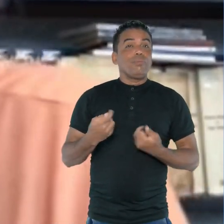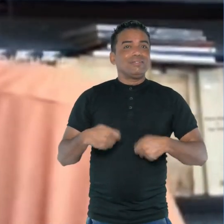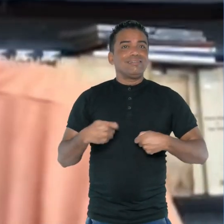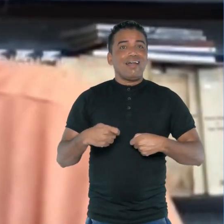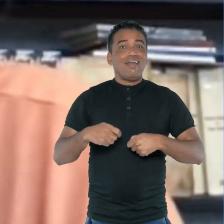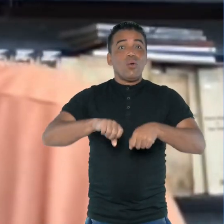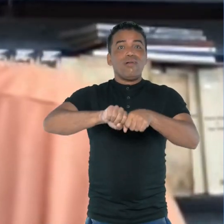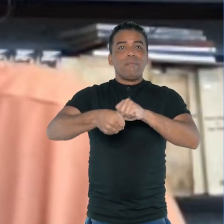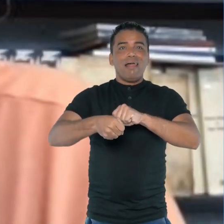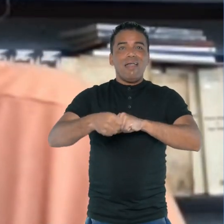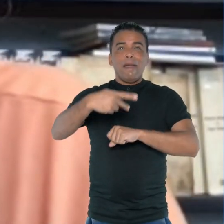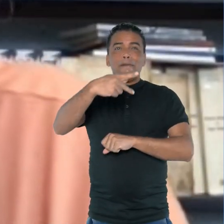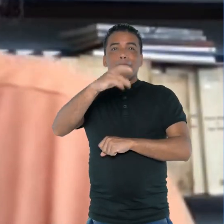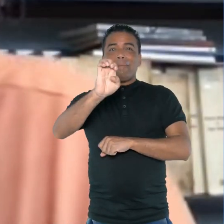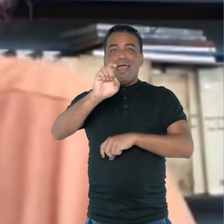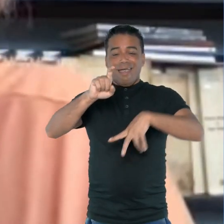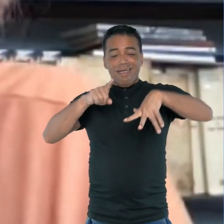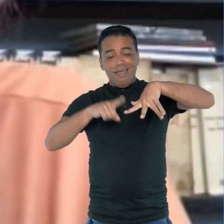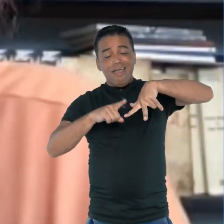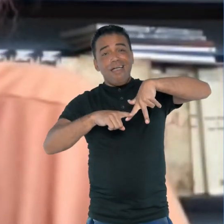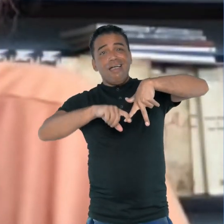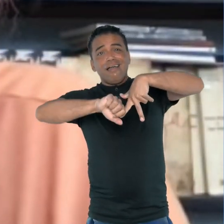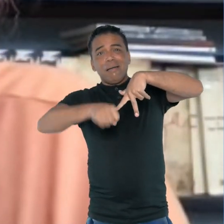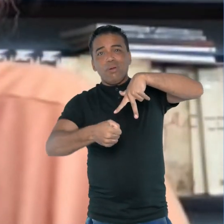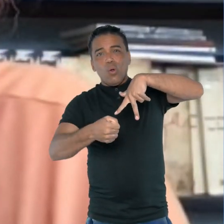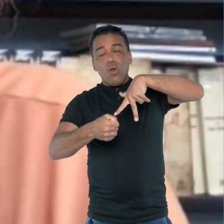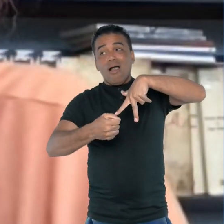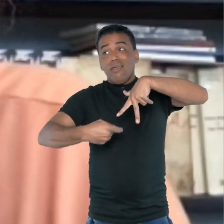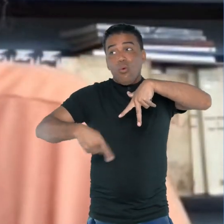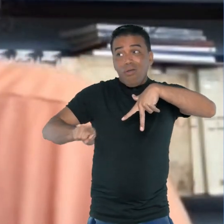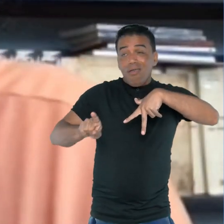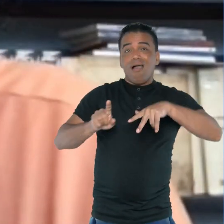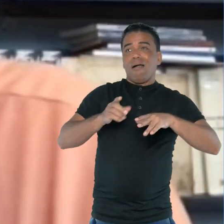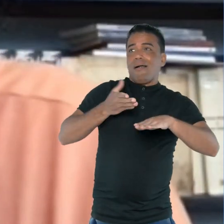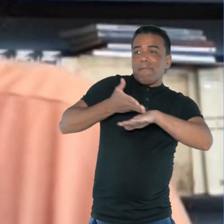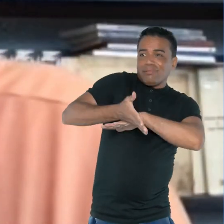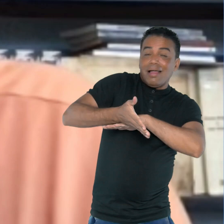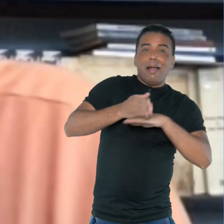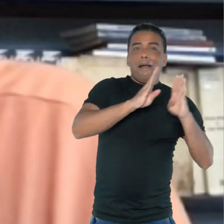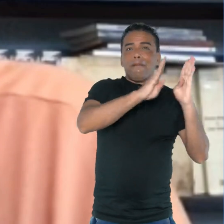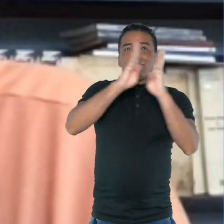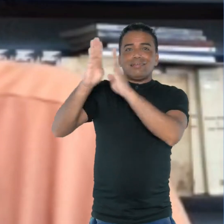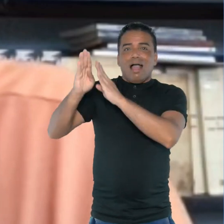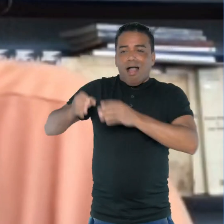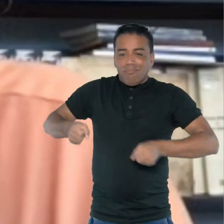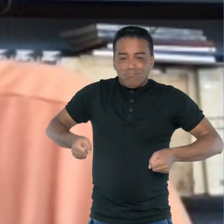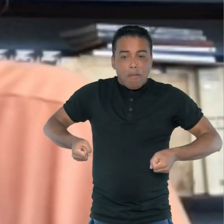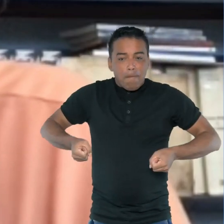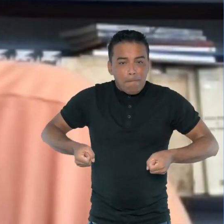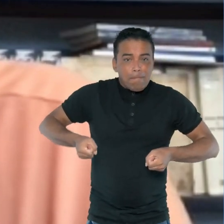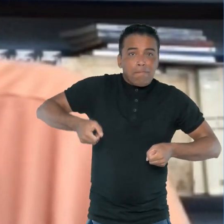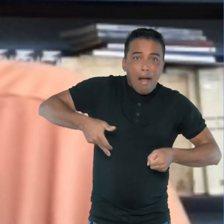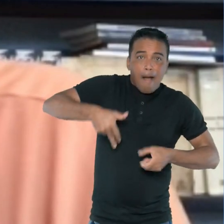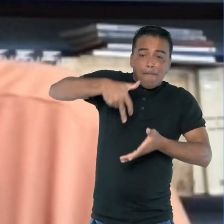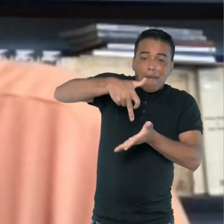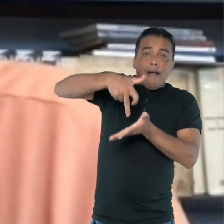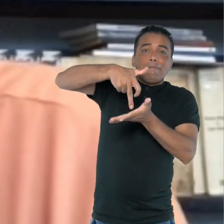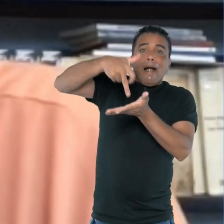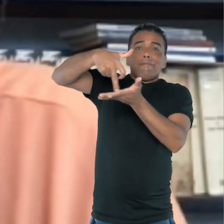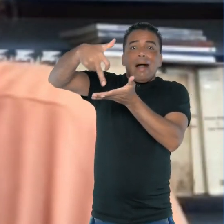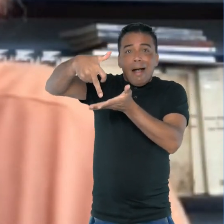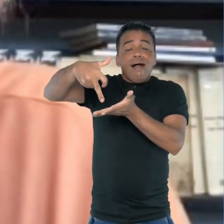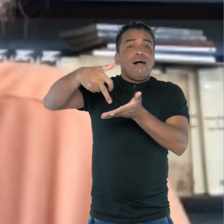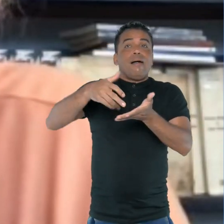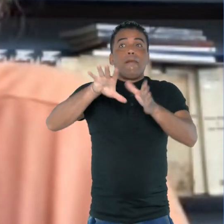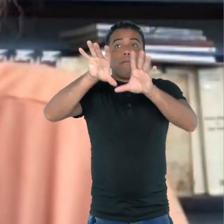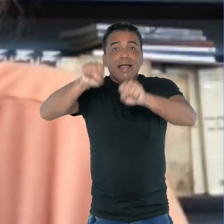engessar o pé. Então, eu ia na biblioteca de Saci Pererê, pegava um livro de manhã,